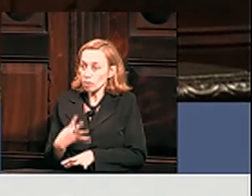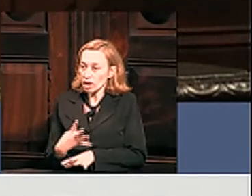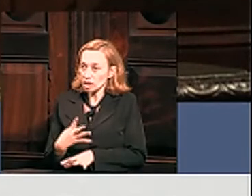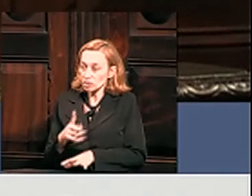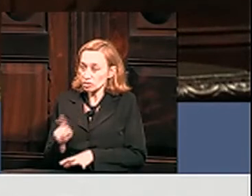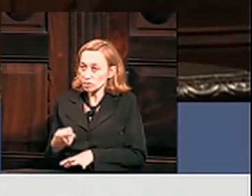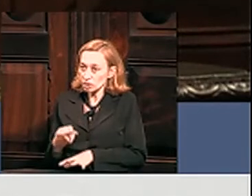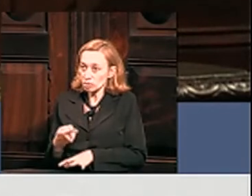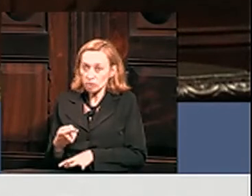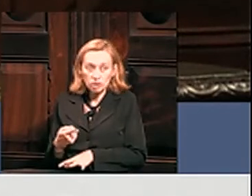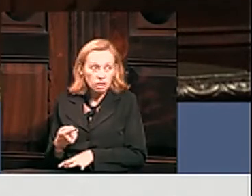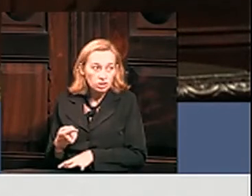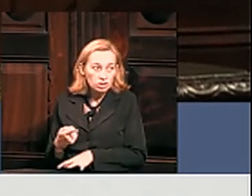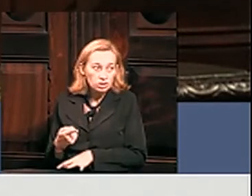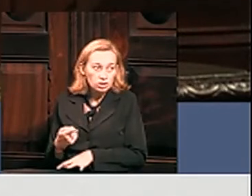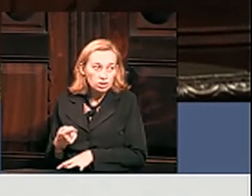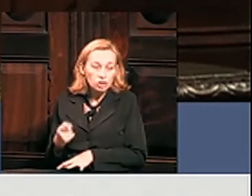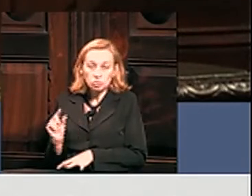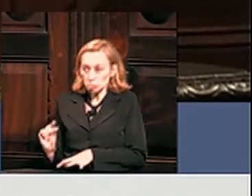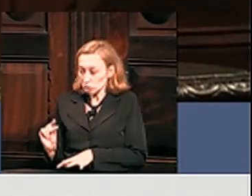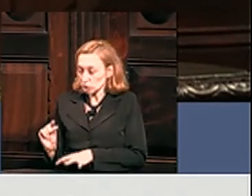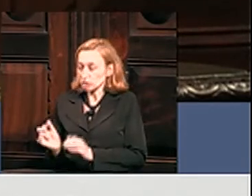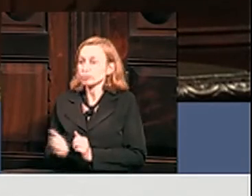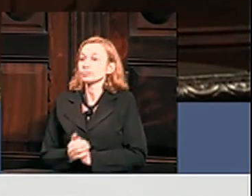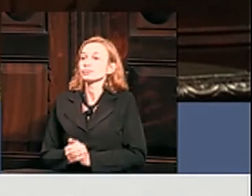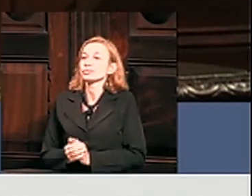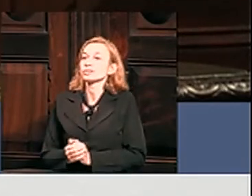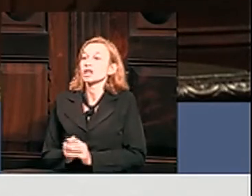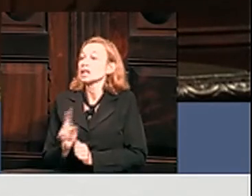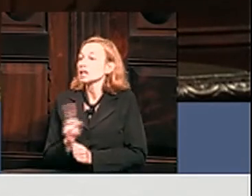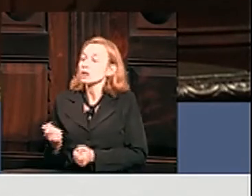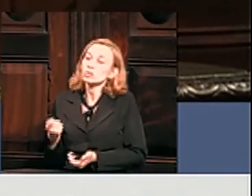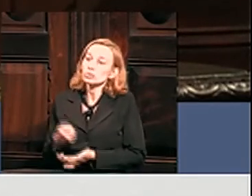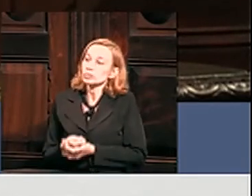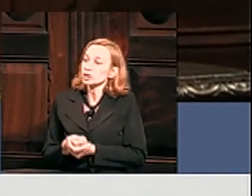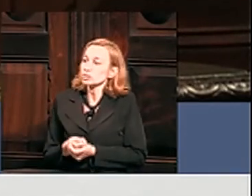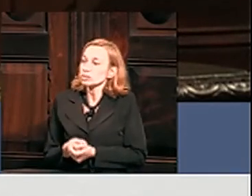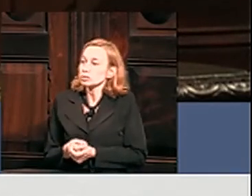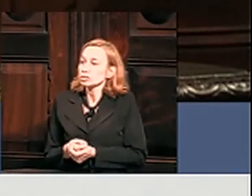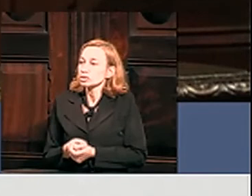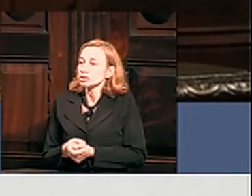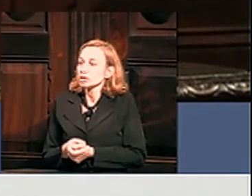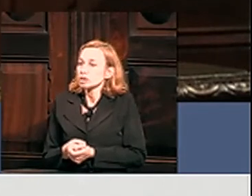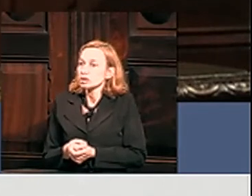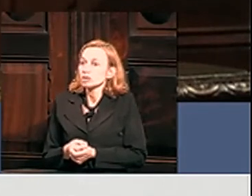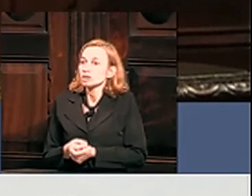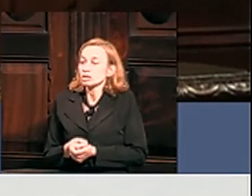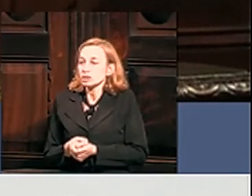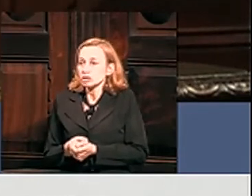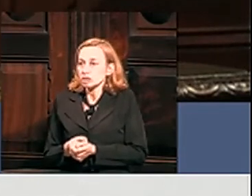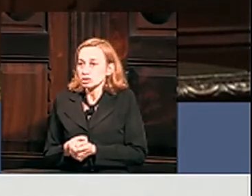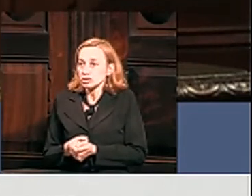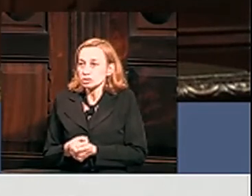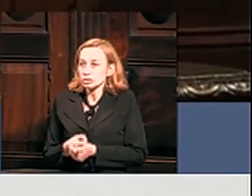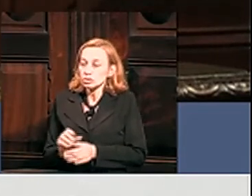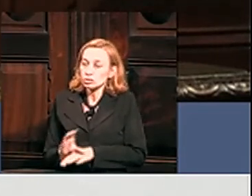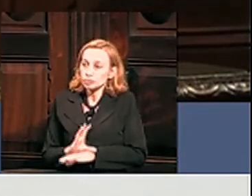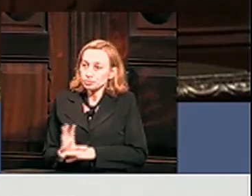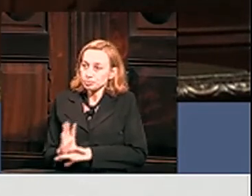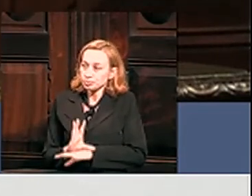24, e mais um pouquinho. Não cumpriu o preceito